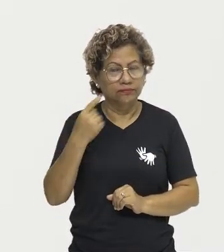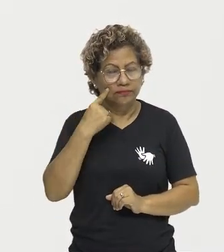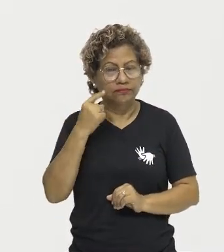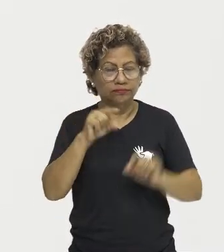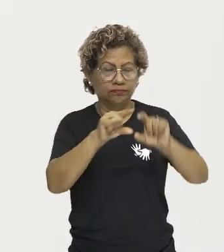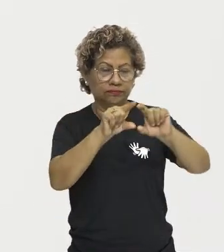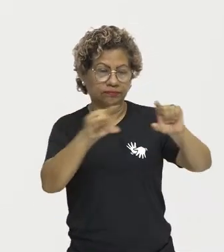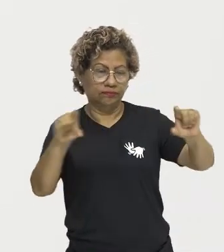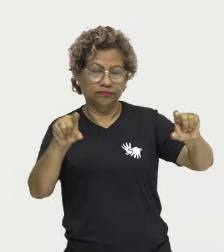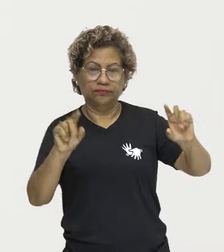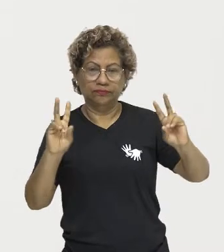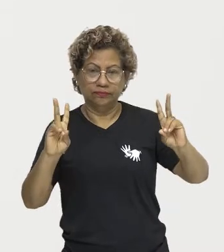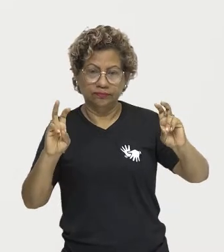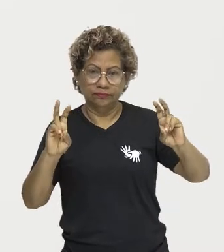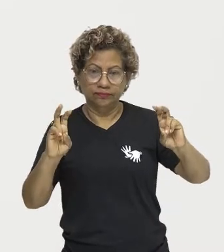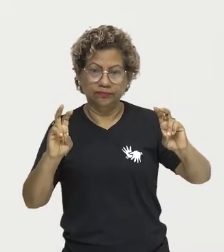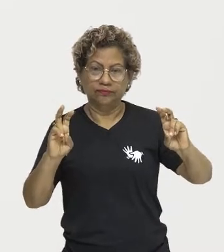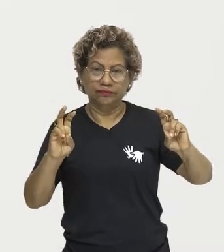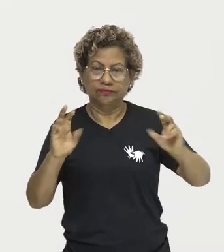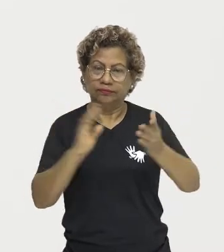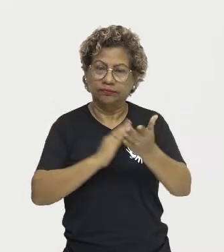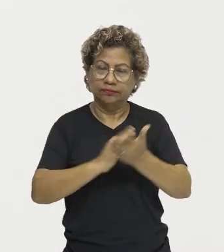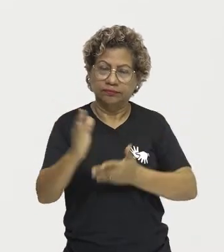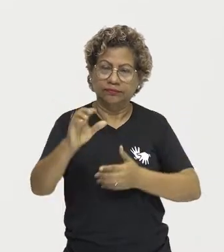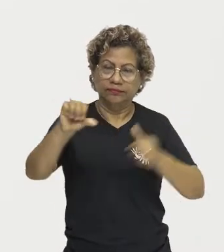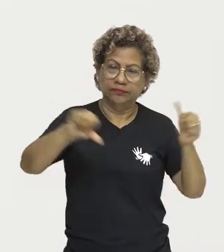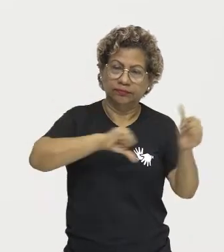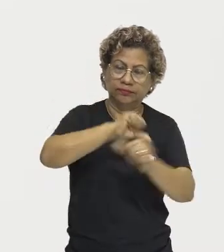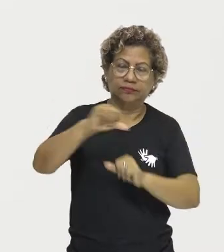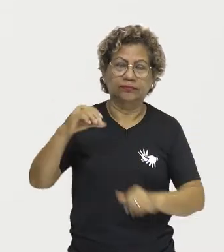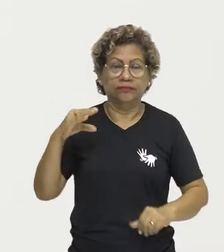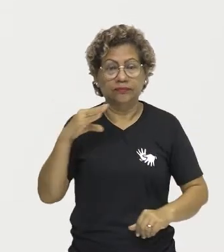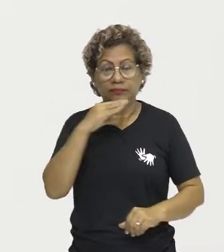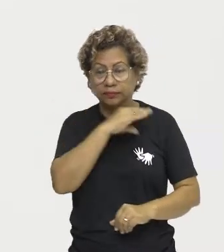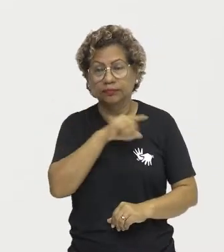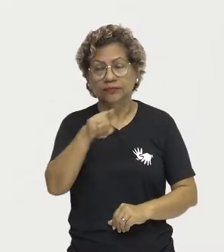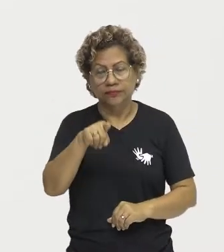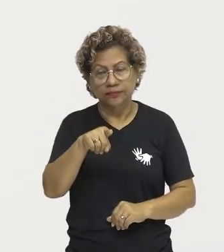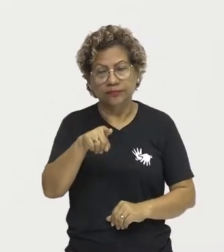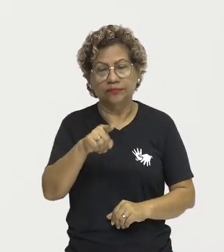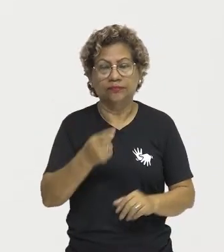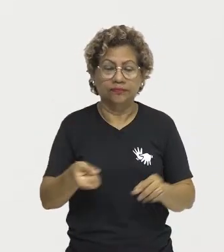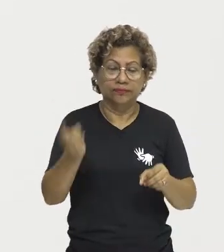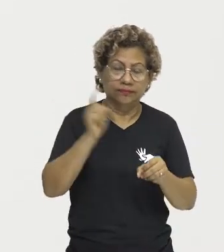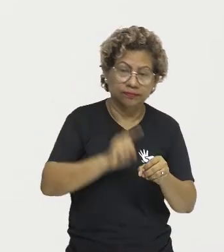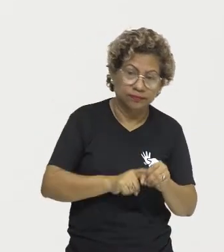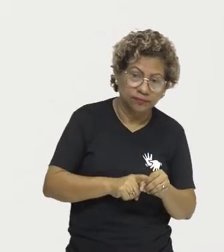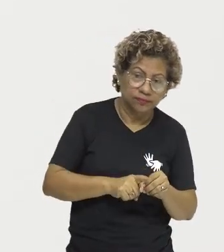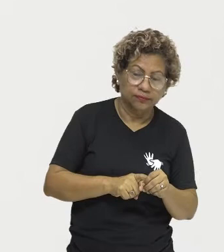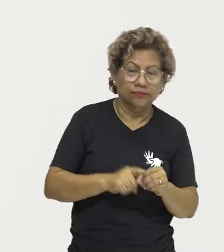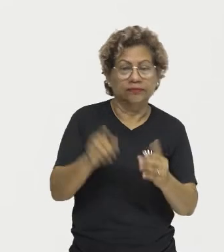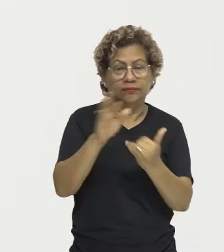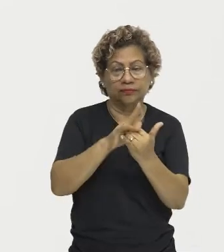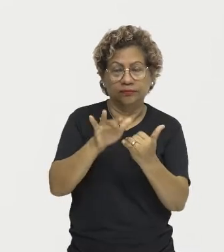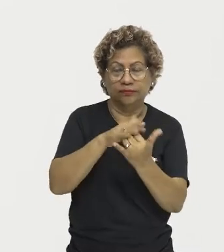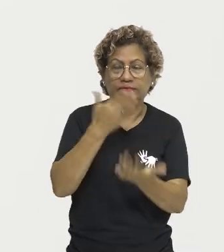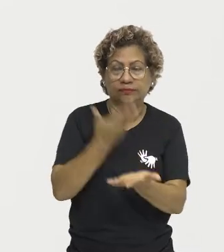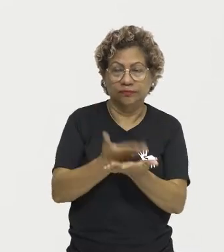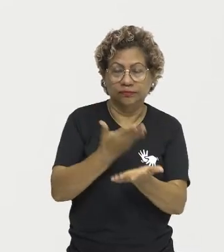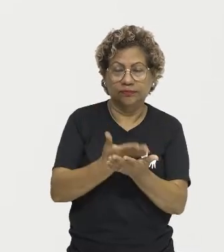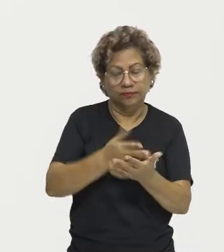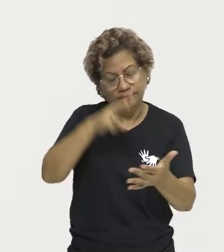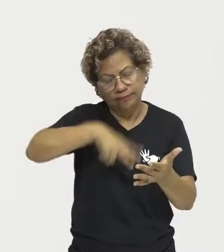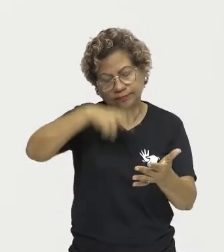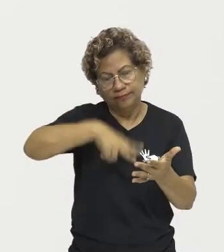lá, calor, quantidade de calor, princípio fundamental, tudo isso está lá. Como eu falei, quantidade